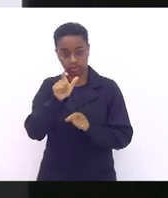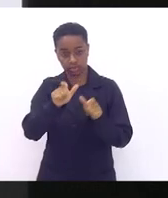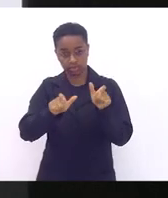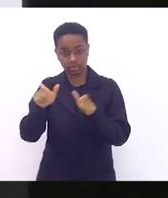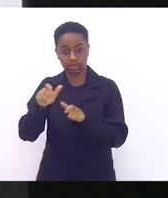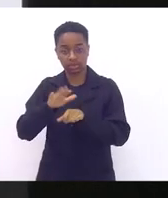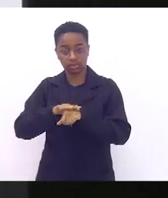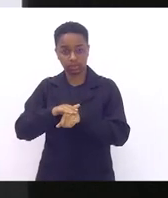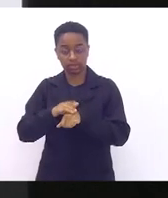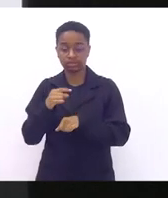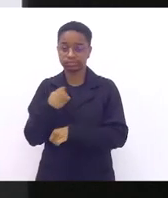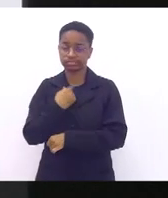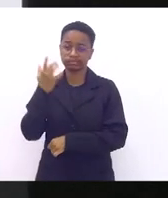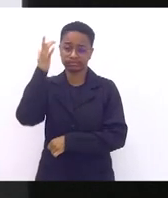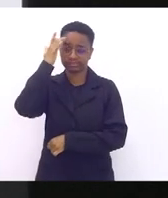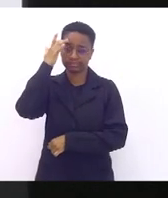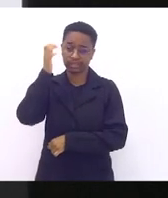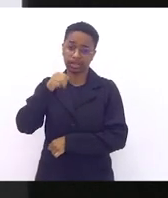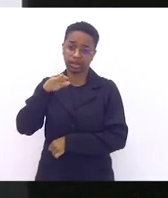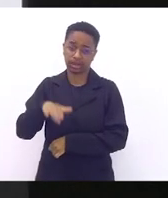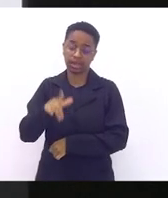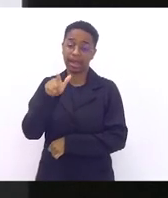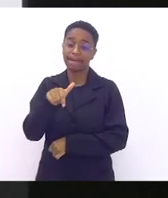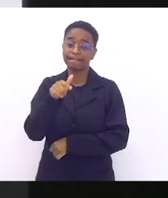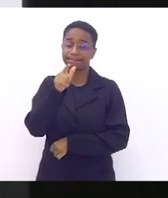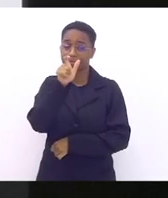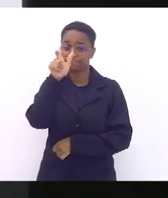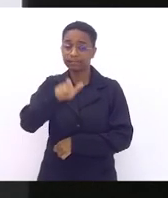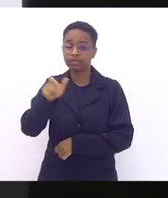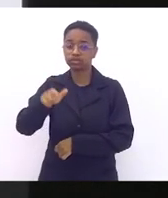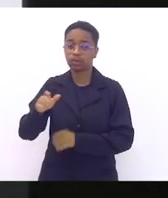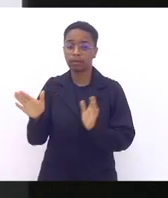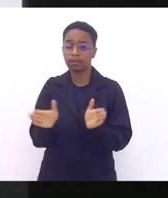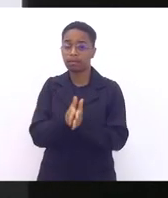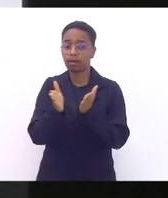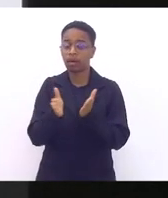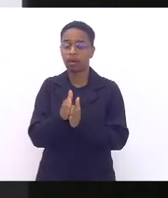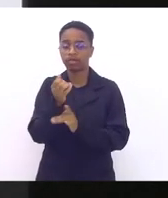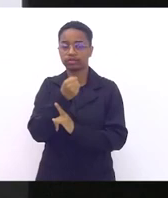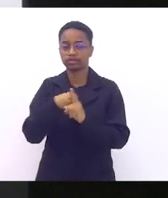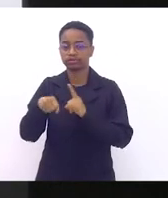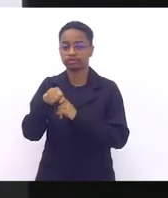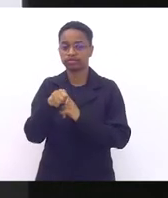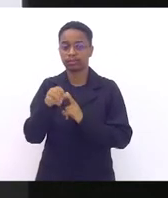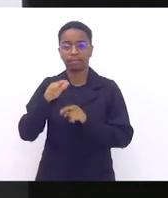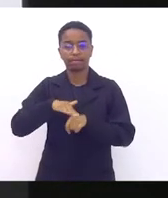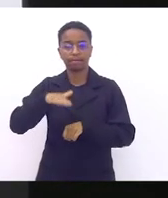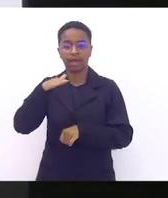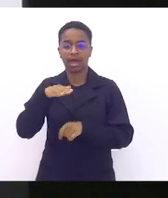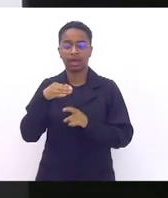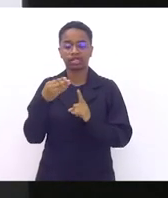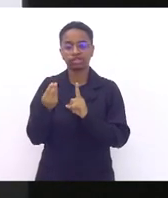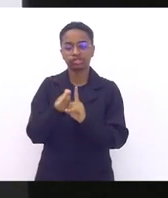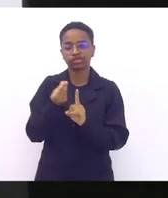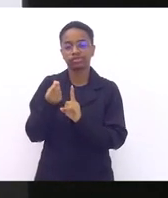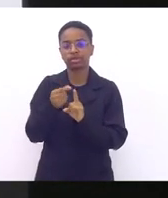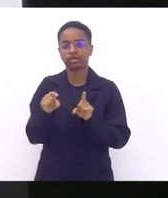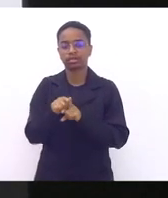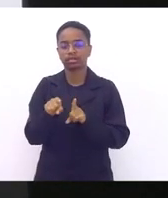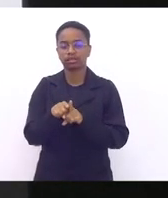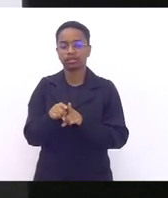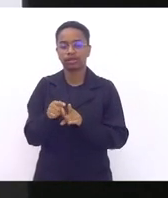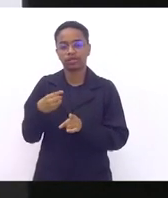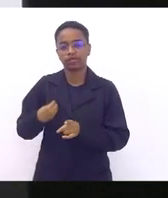aqui sabemos quem são. São as pessoas mais pobres da sociedade, são as pessoas mais vulnerabilizadas, mais, que estão em